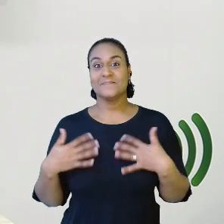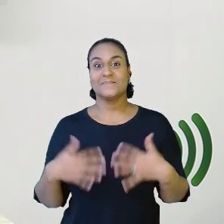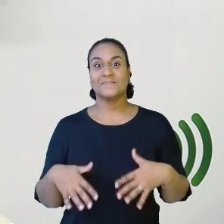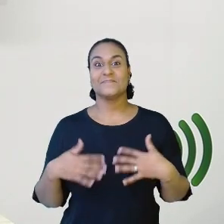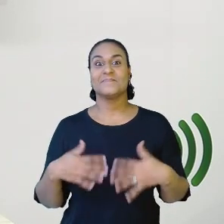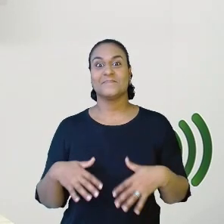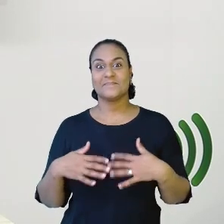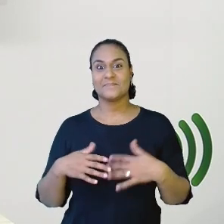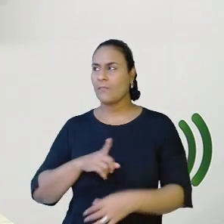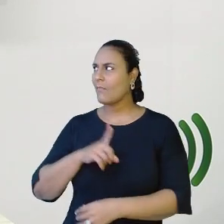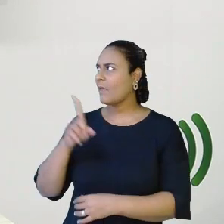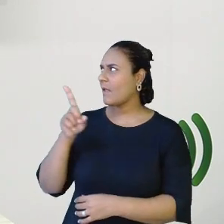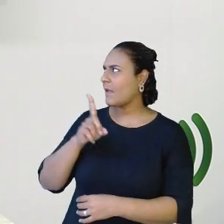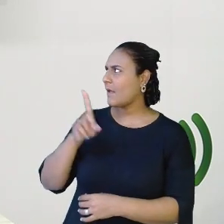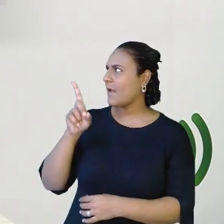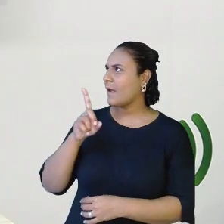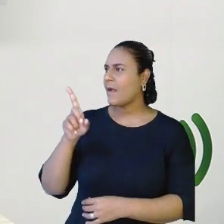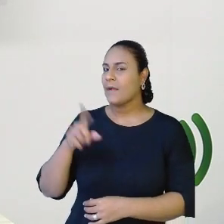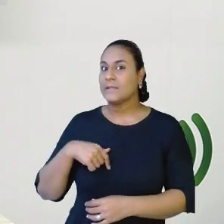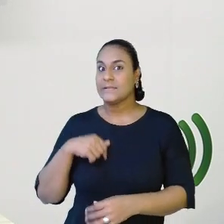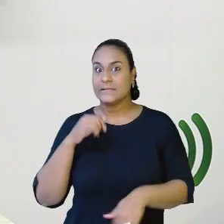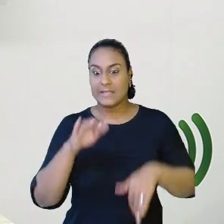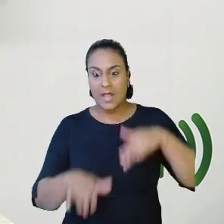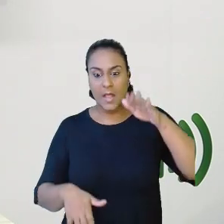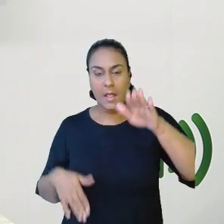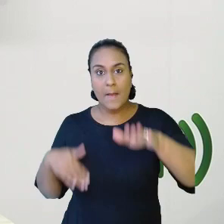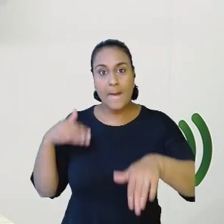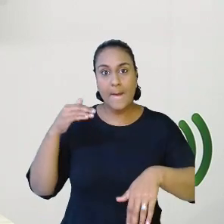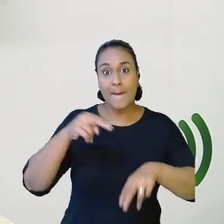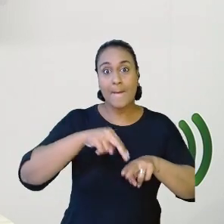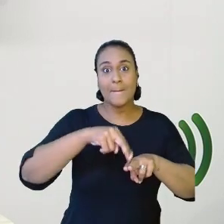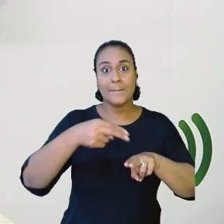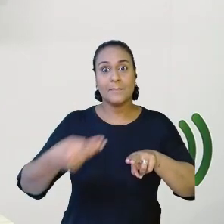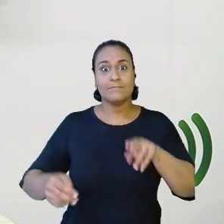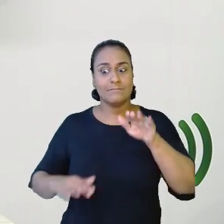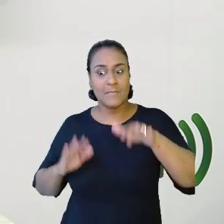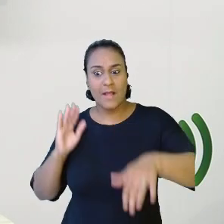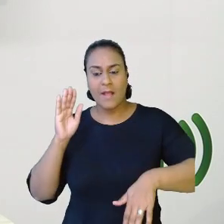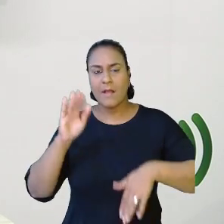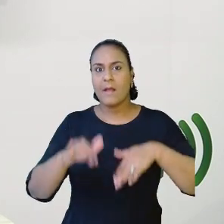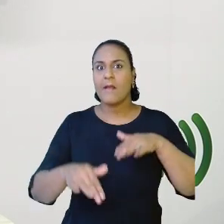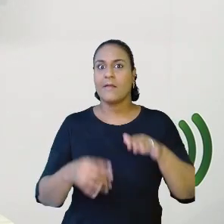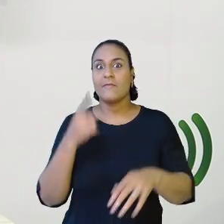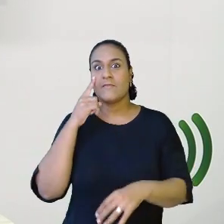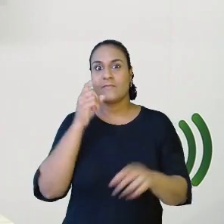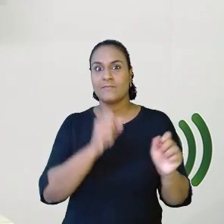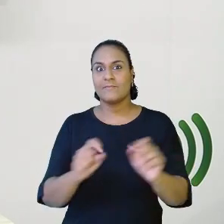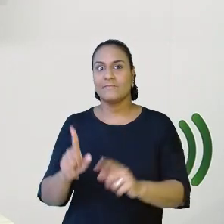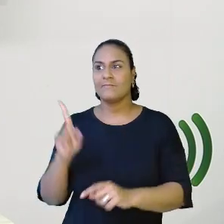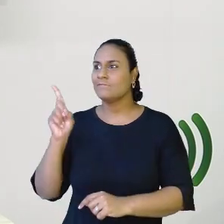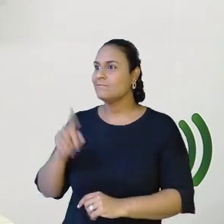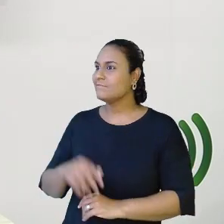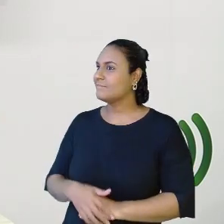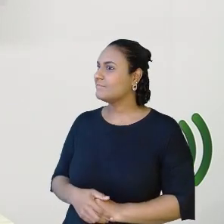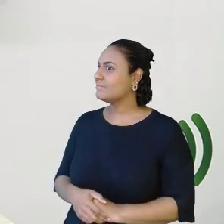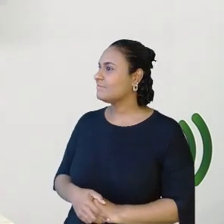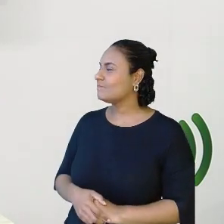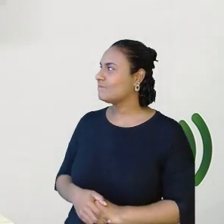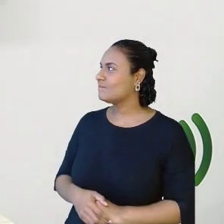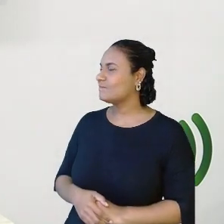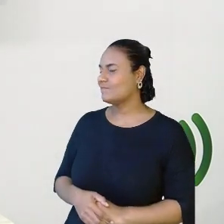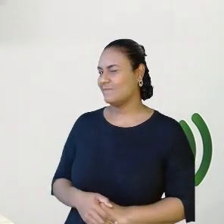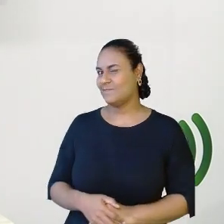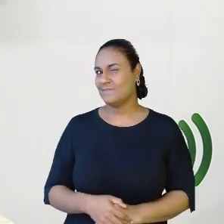O atleta lá nadando na piscina, não é isso? E aí, vamos ver a próxima? Vocês